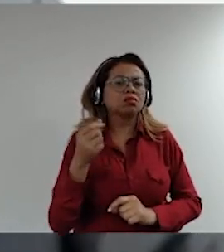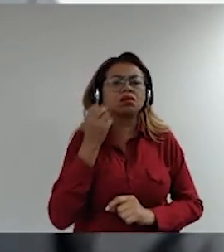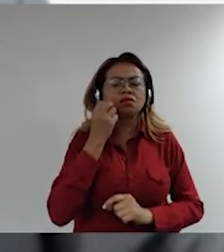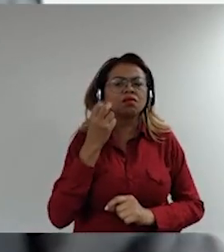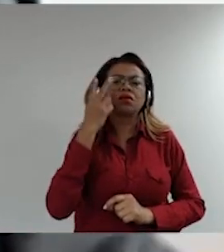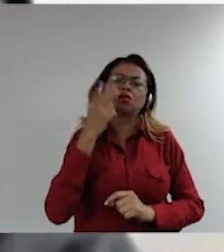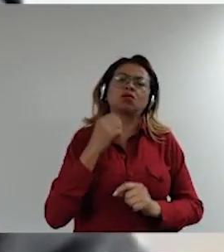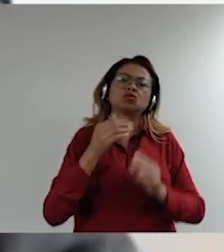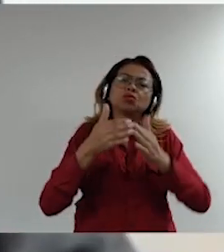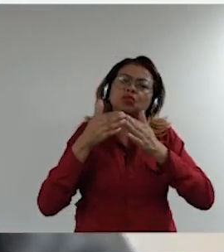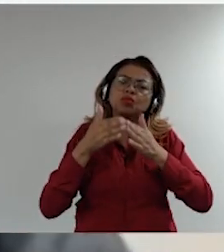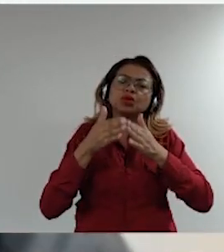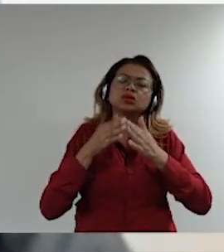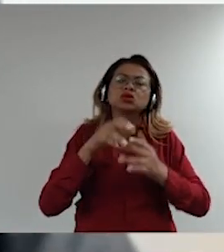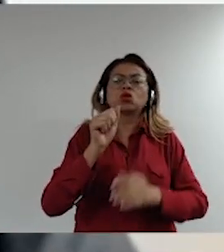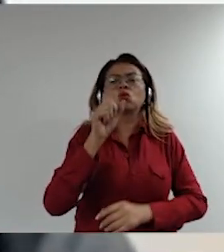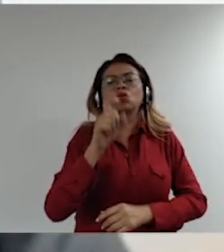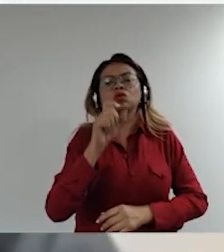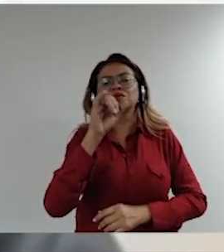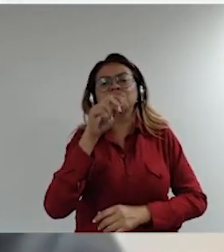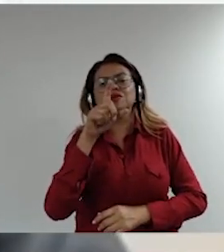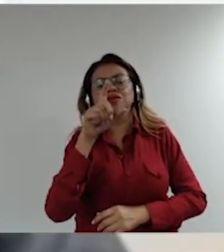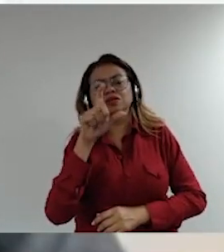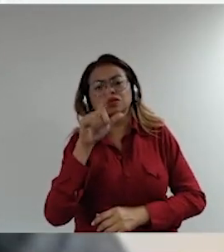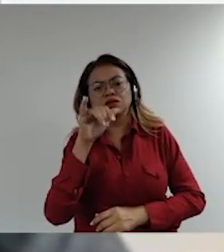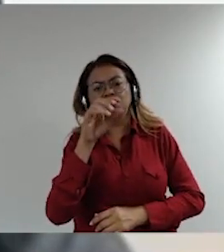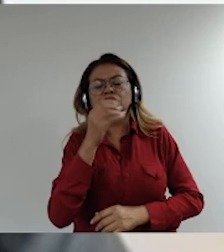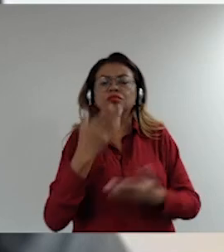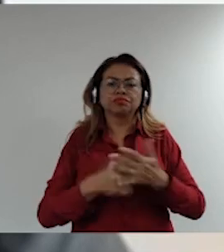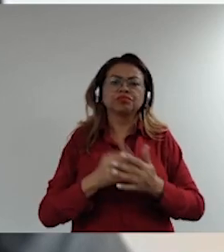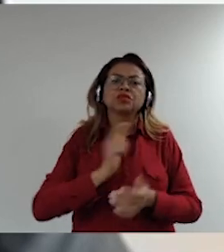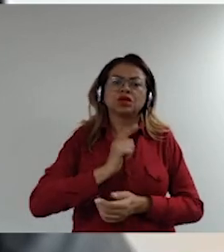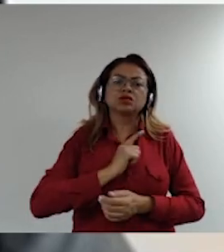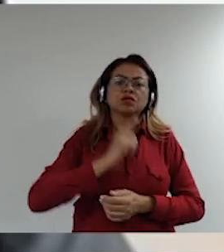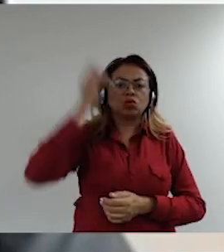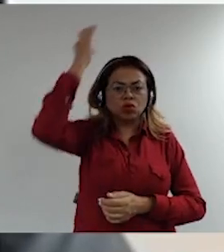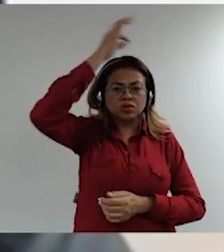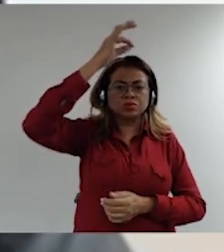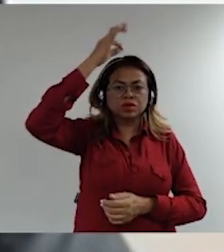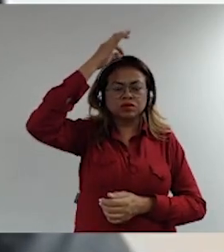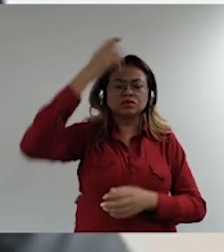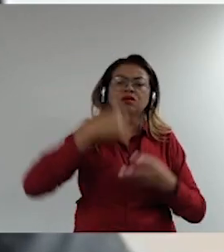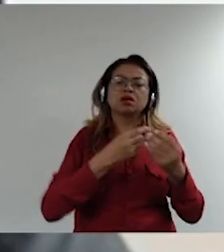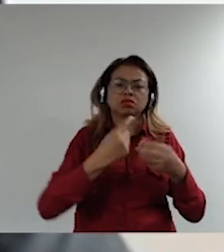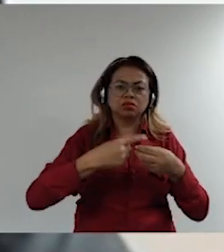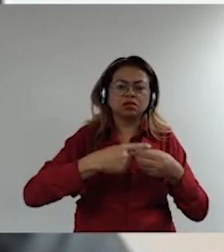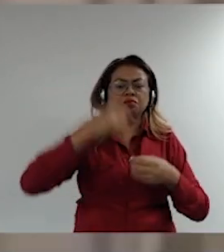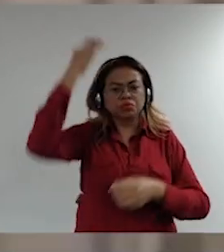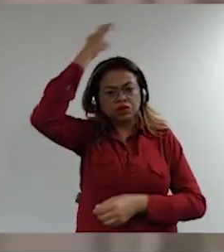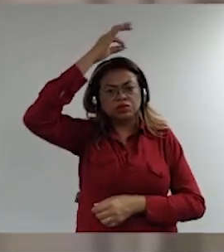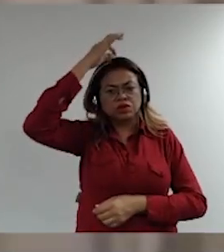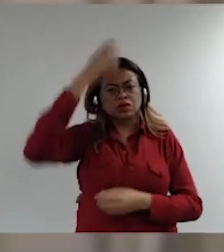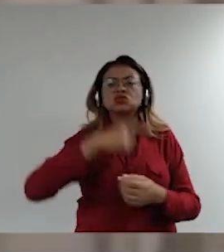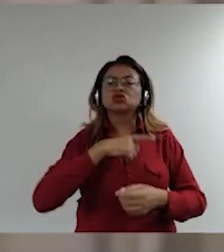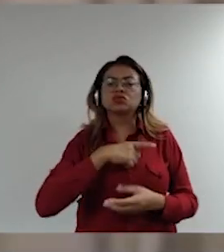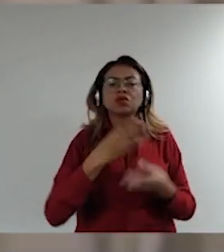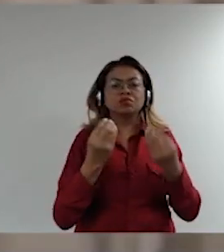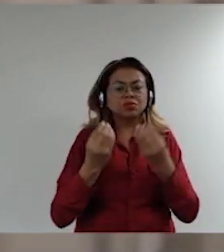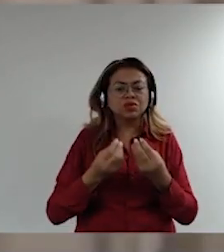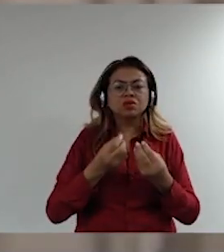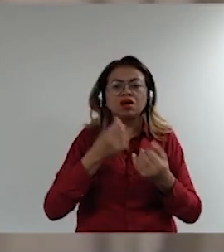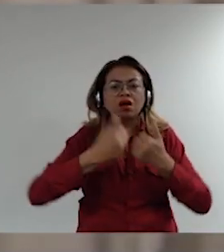de requerer o auxílio. No Espírito Santo, nós também tivemos umas demandas de auxílio, inclusive com cesta básica, que